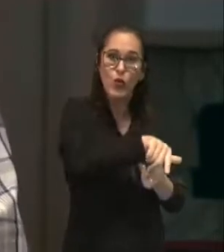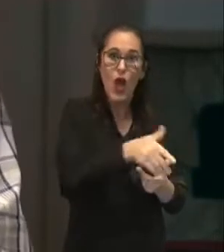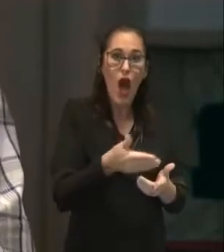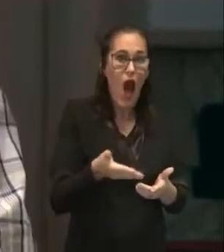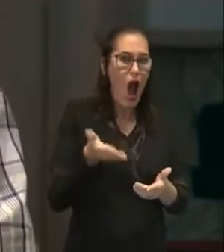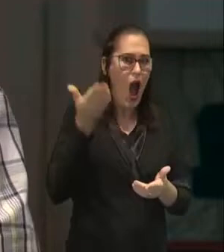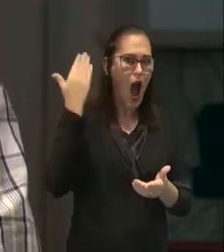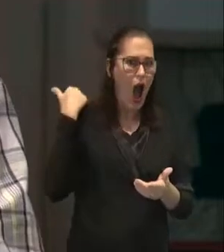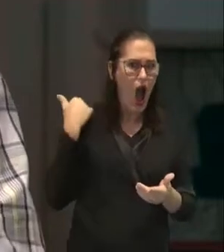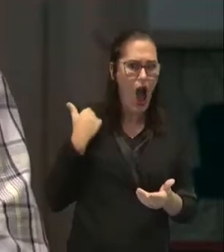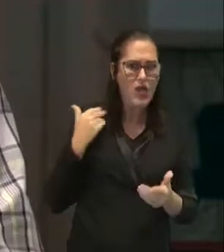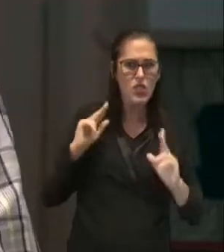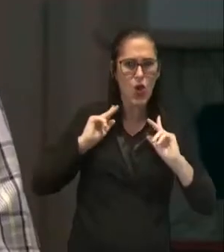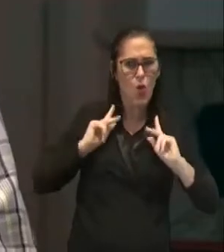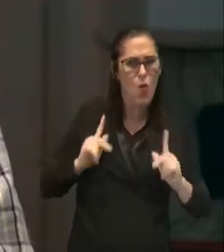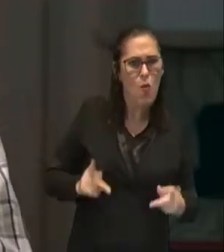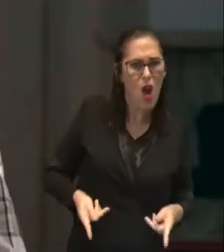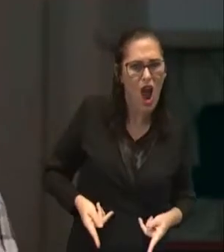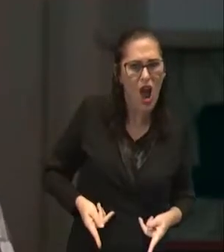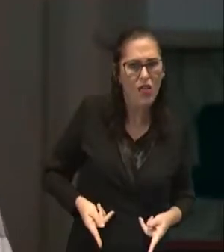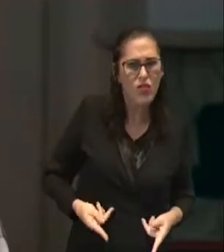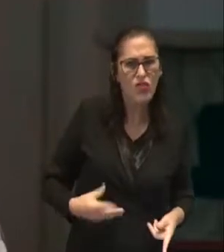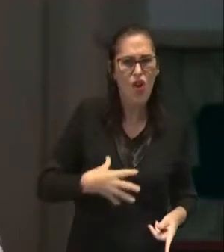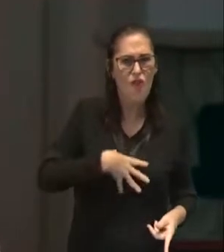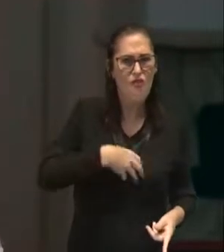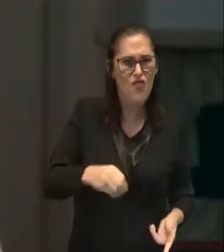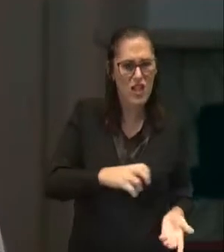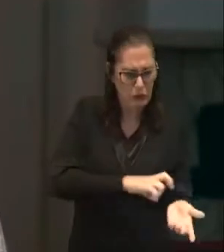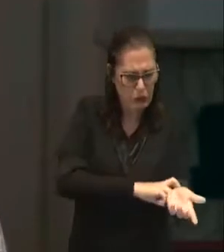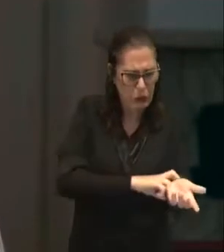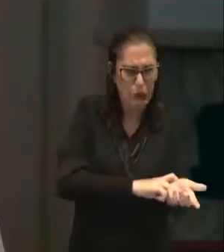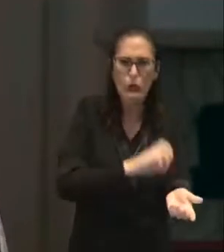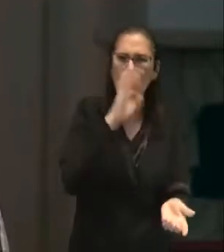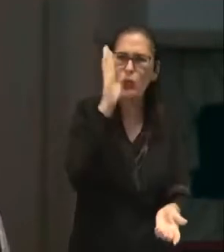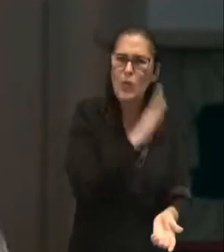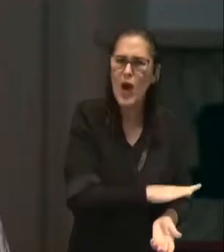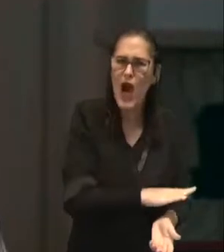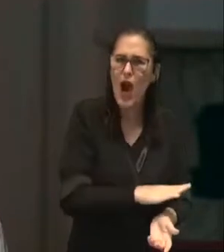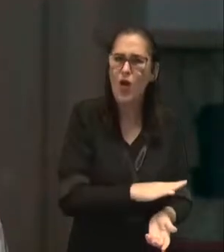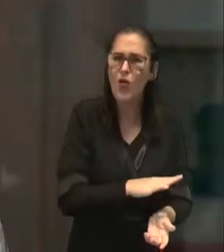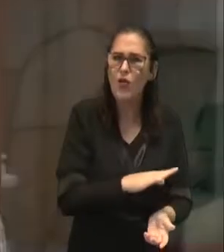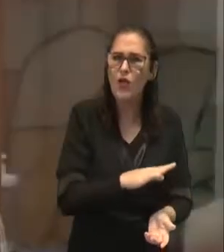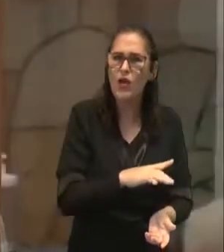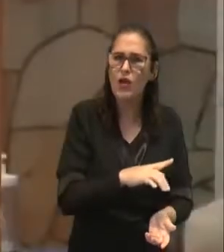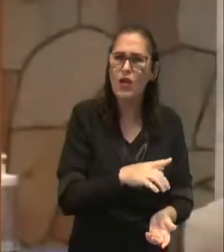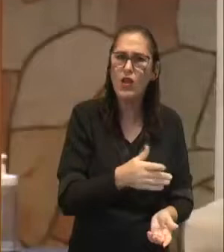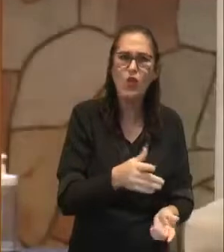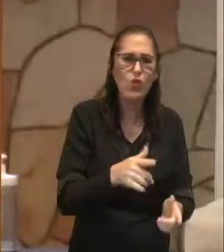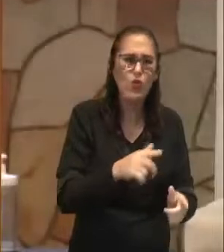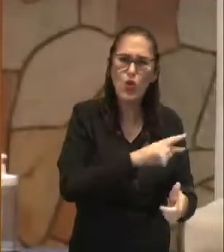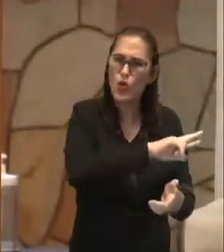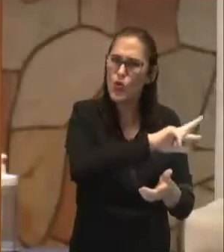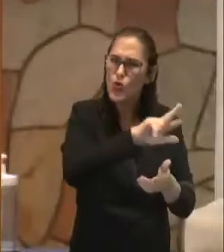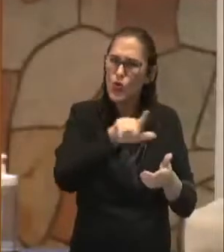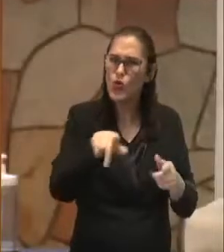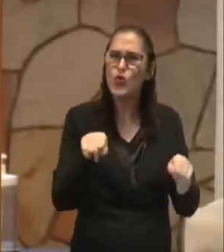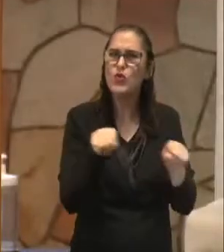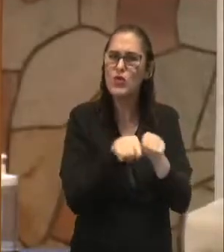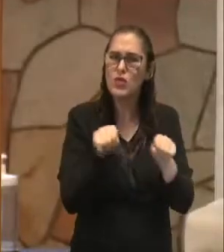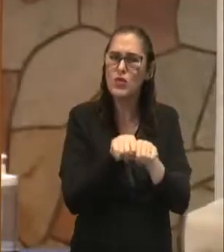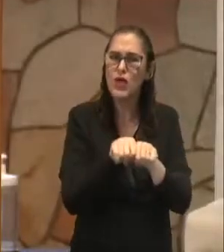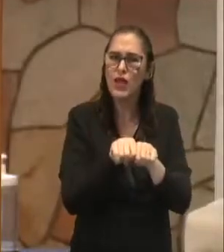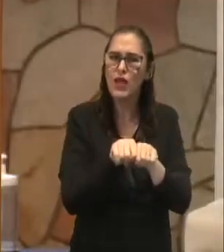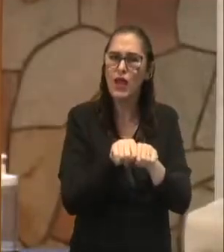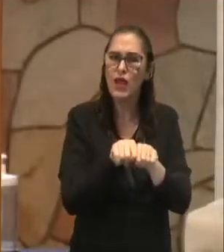natureza, filhos da ira, como também os demais. Sabe qual era a nossa